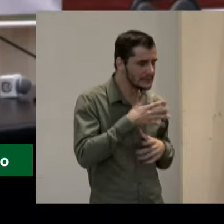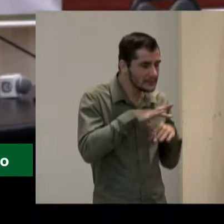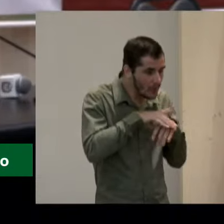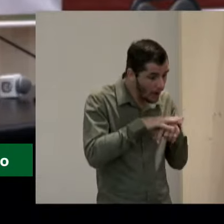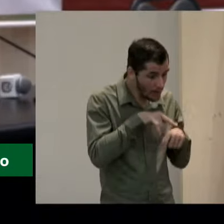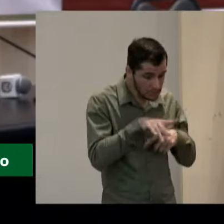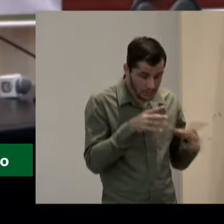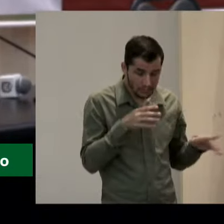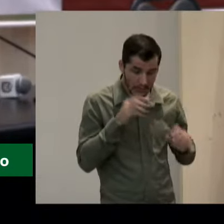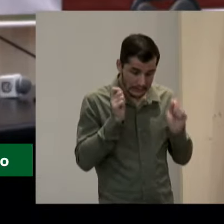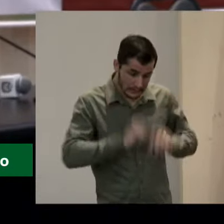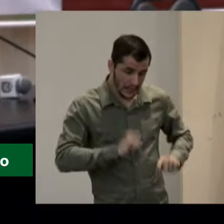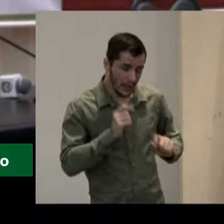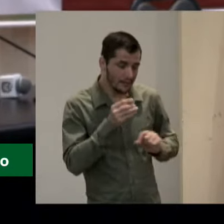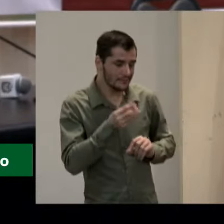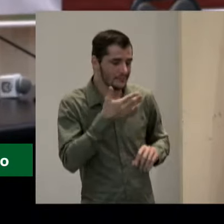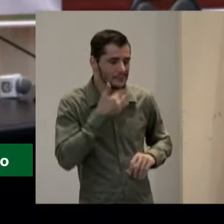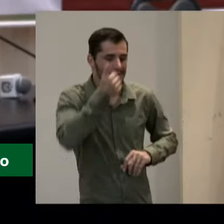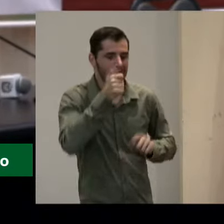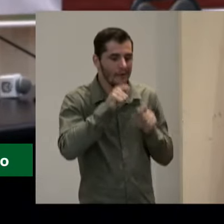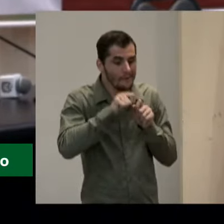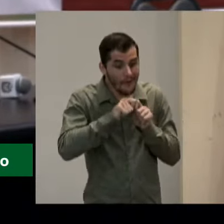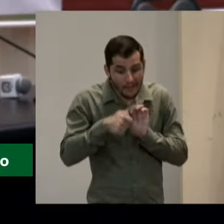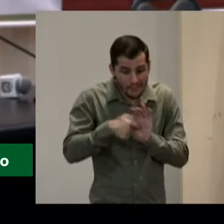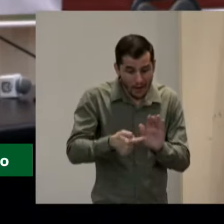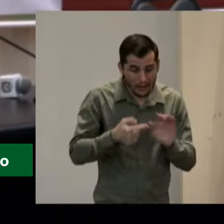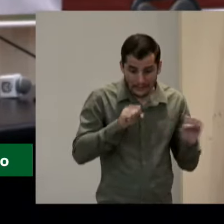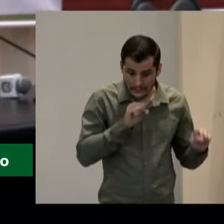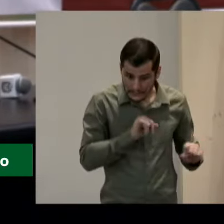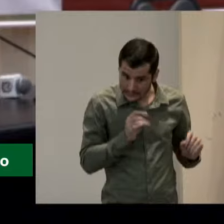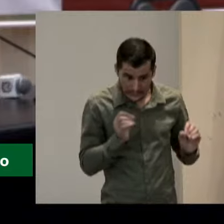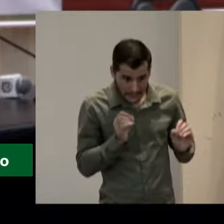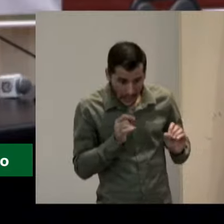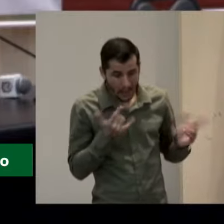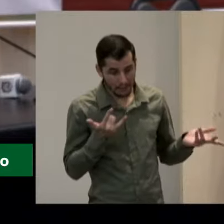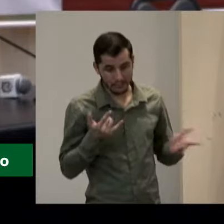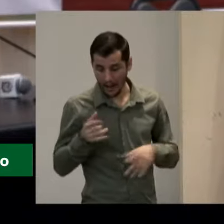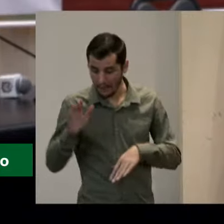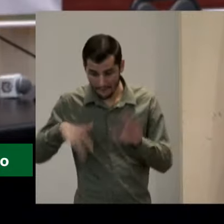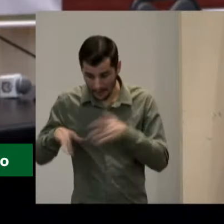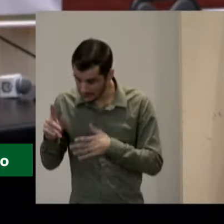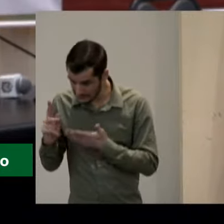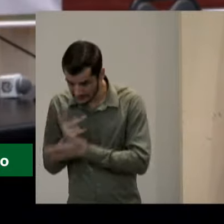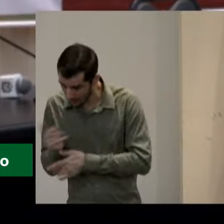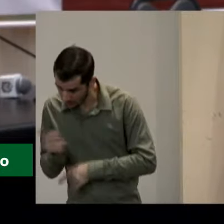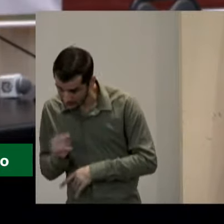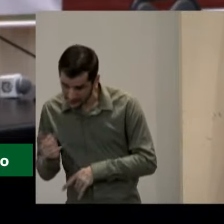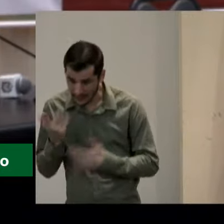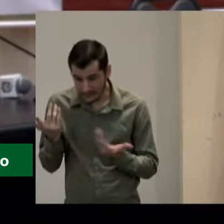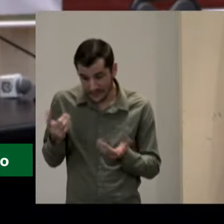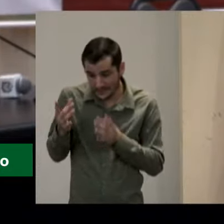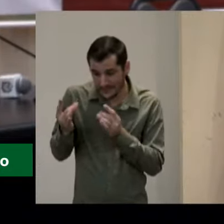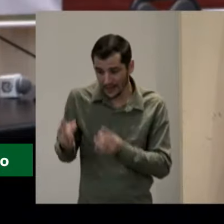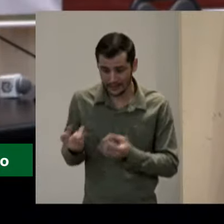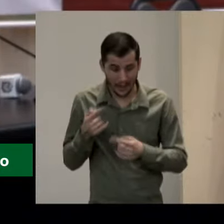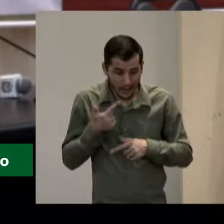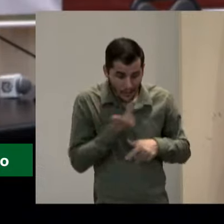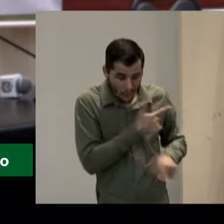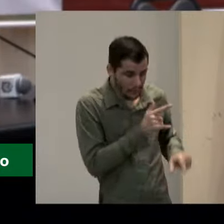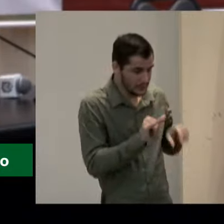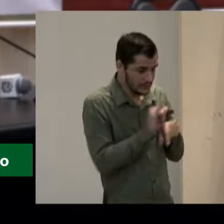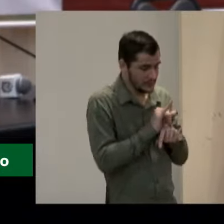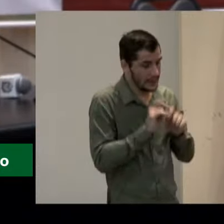Só faça o seu melhor. Aquilo que não der certo é detalhe. A gente trabalha de uma outra forma. E quando chegou lá, Dona